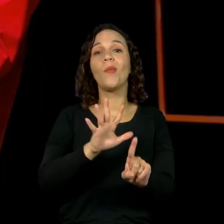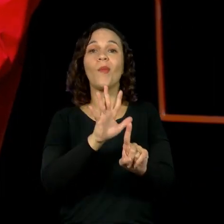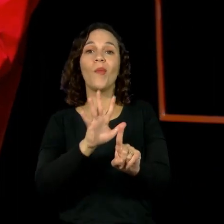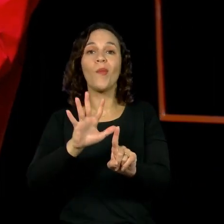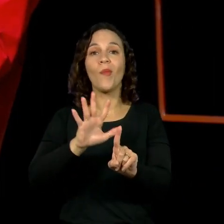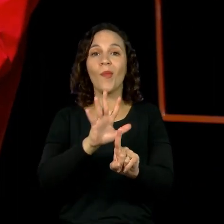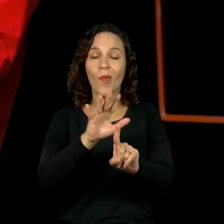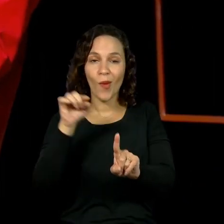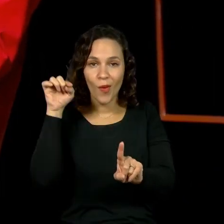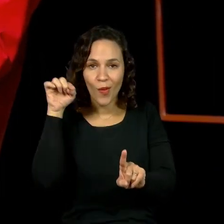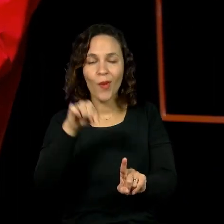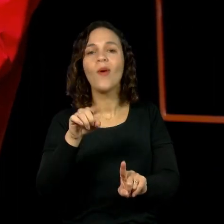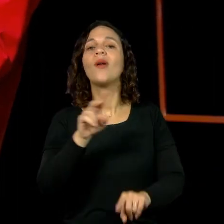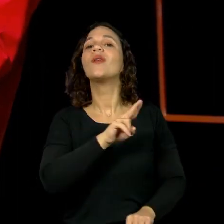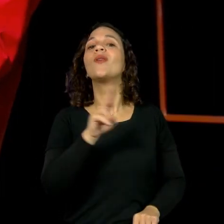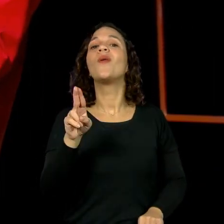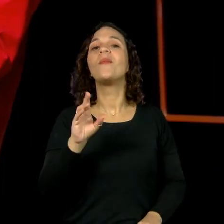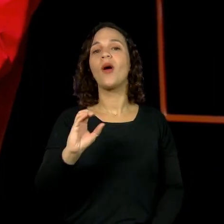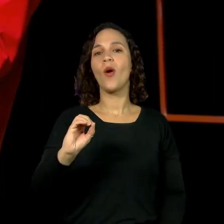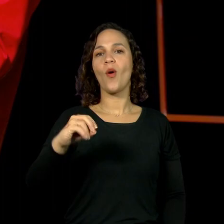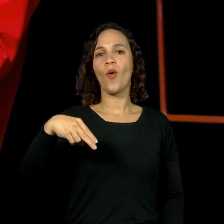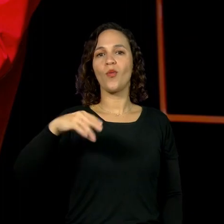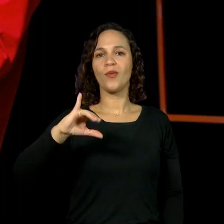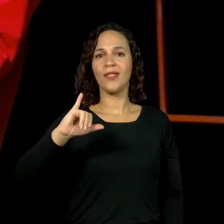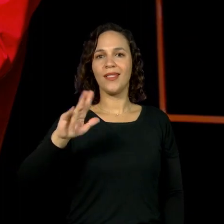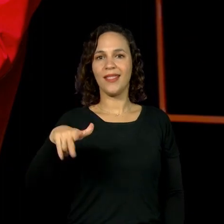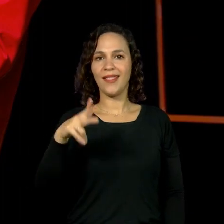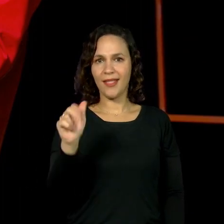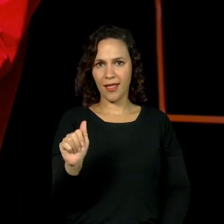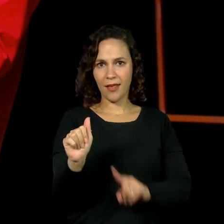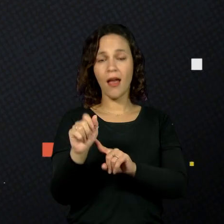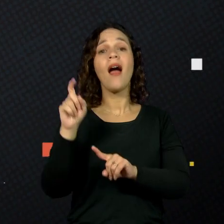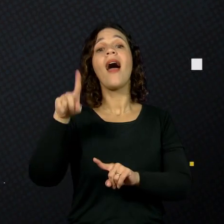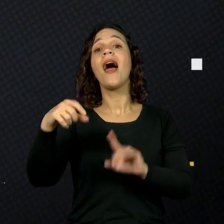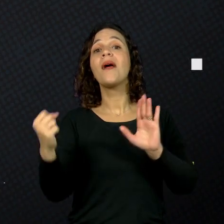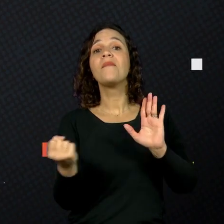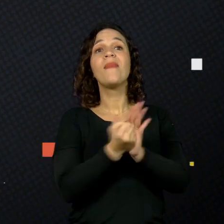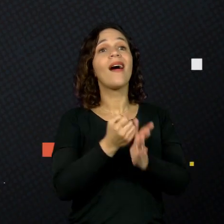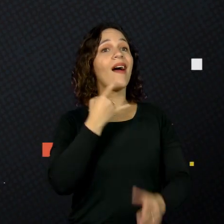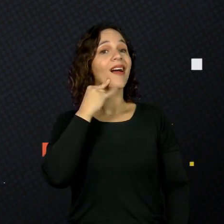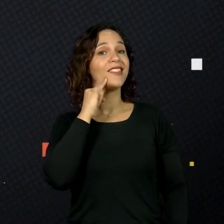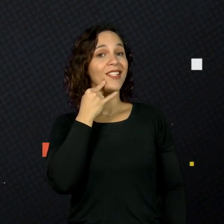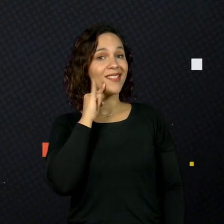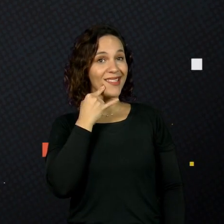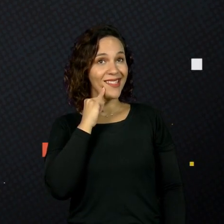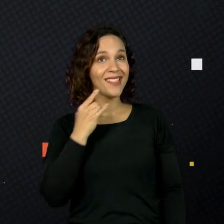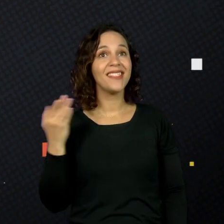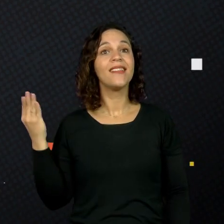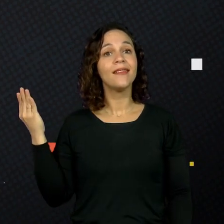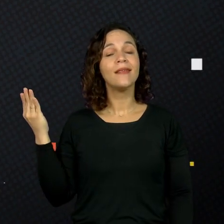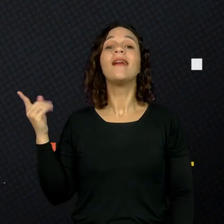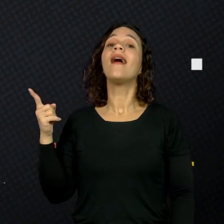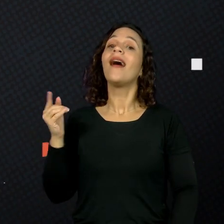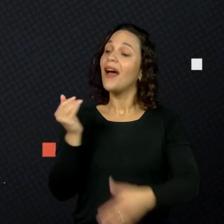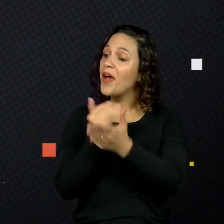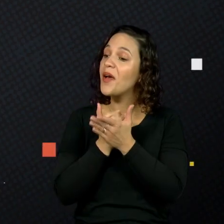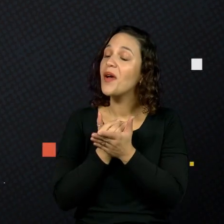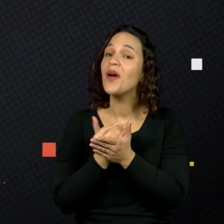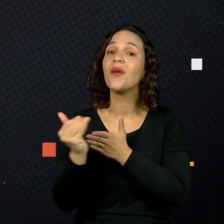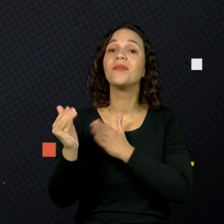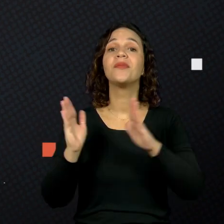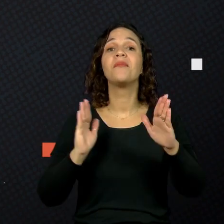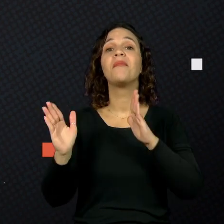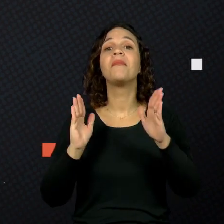chamado Oncinha. Oncinha é marca de uma cachaça. E ela passou, a determinada